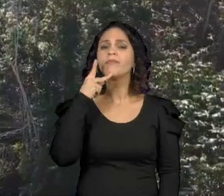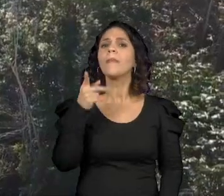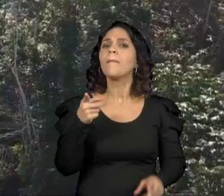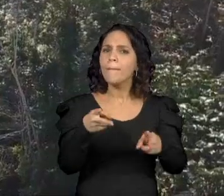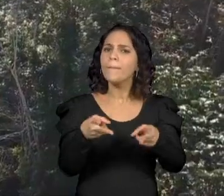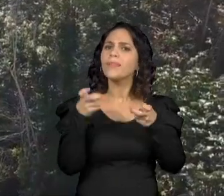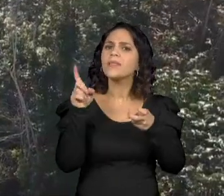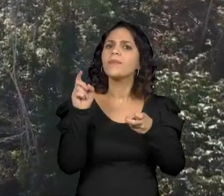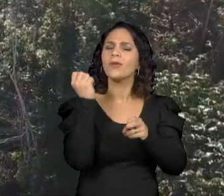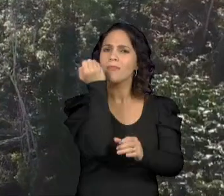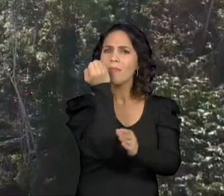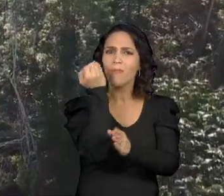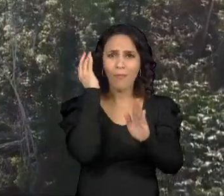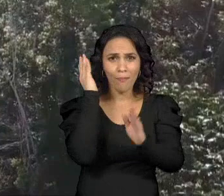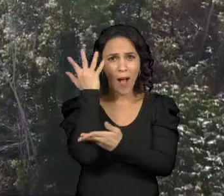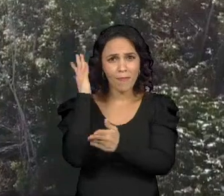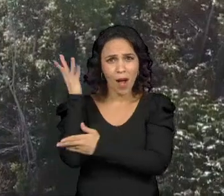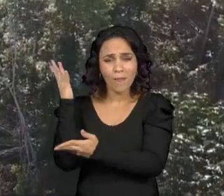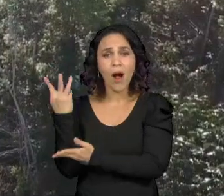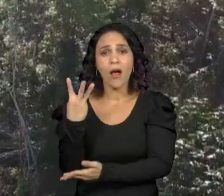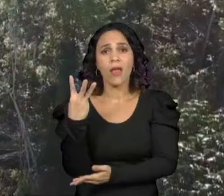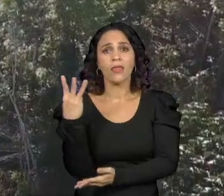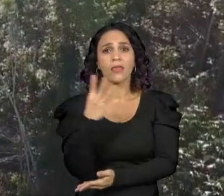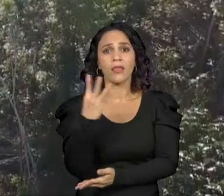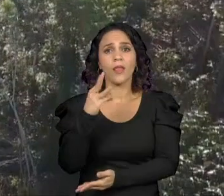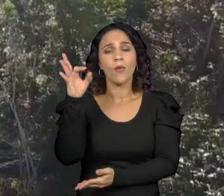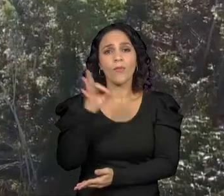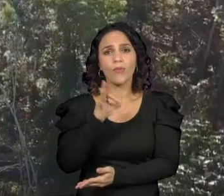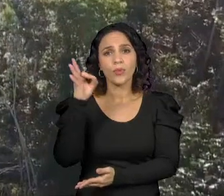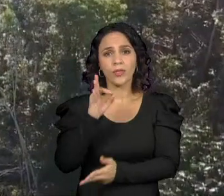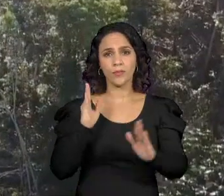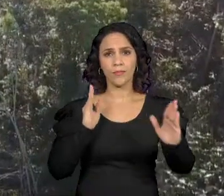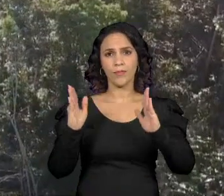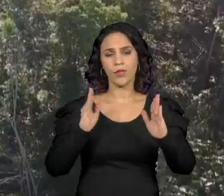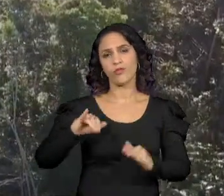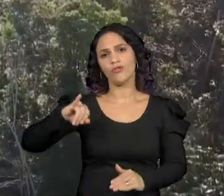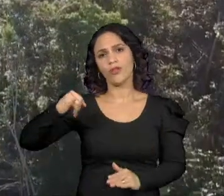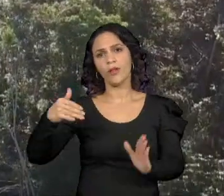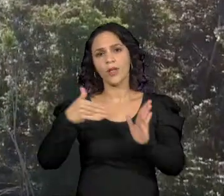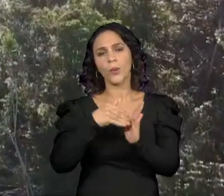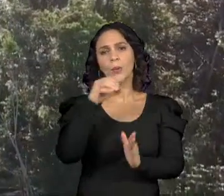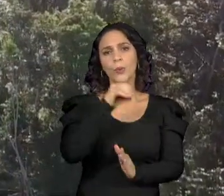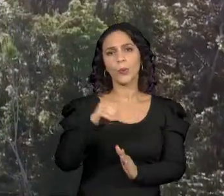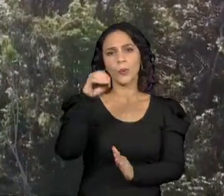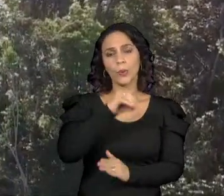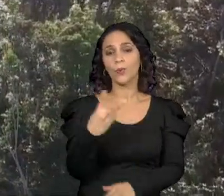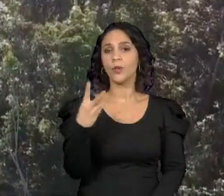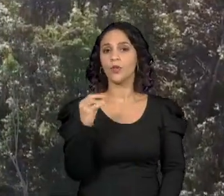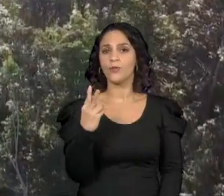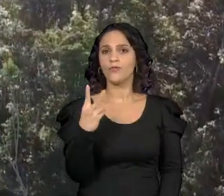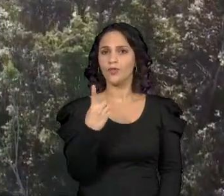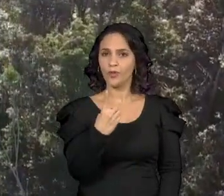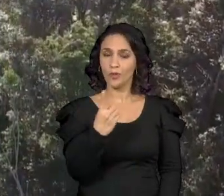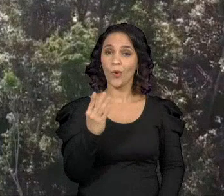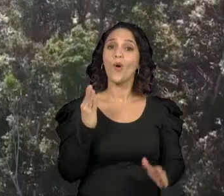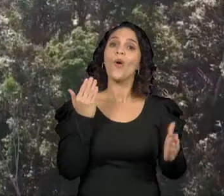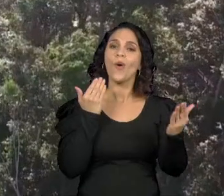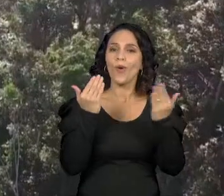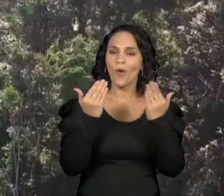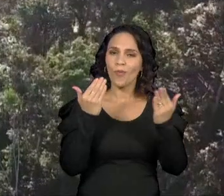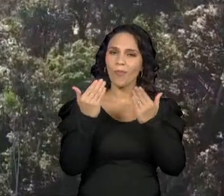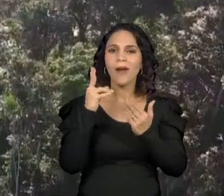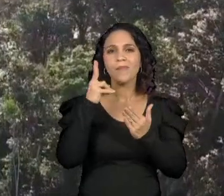cresceu 33% de janeiro a outubro de 2021, comparado ao mesmo período